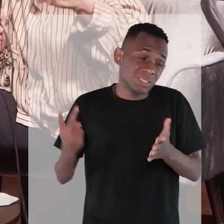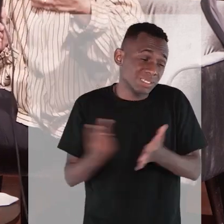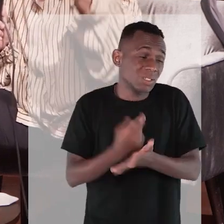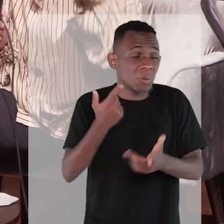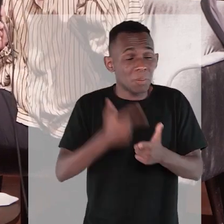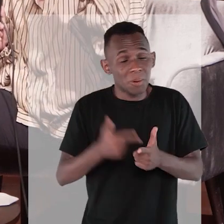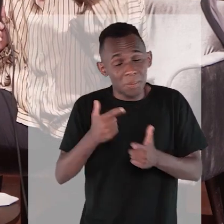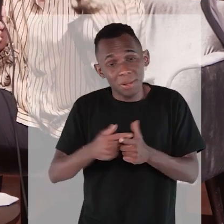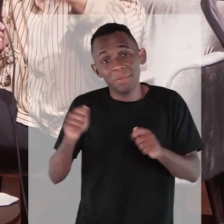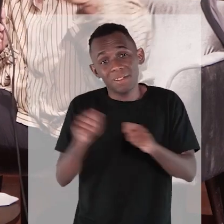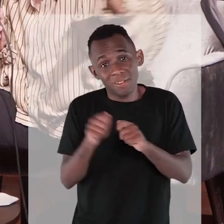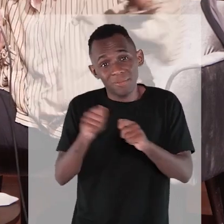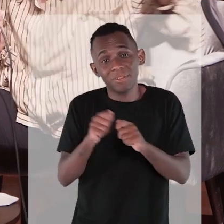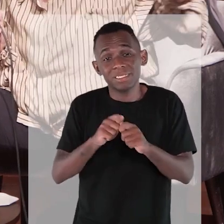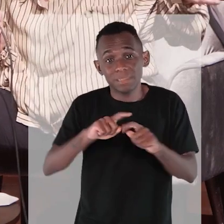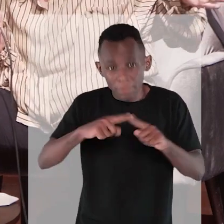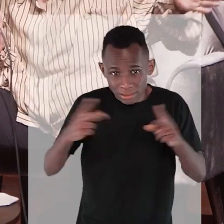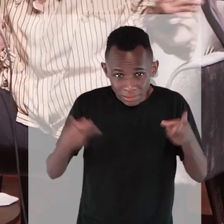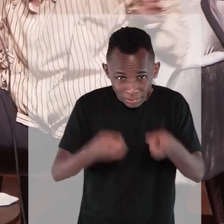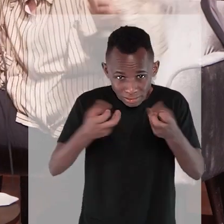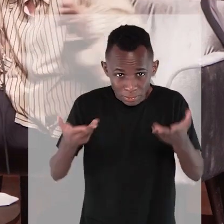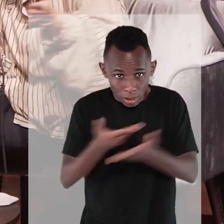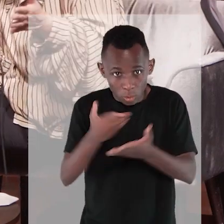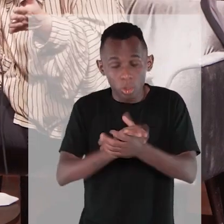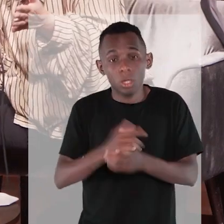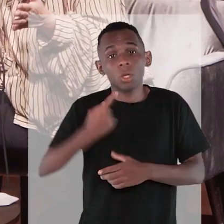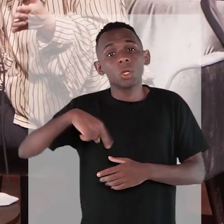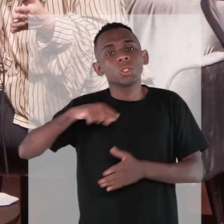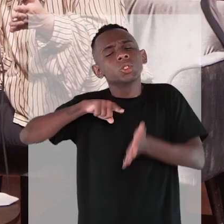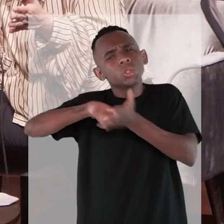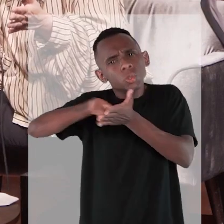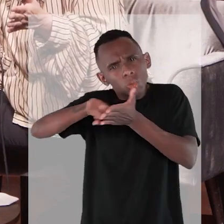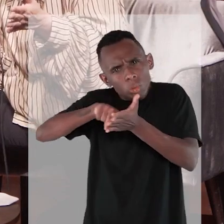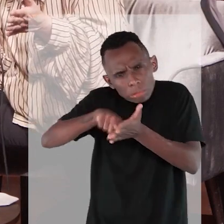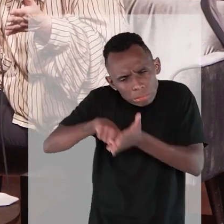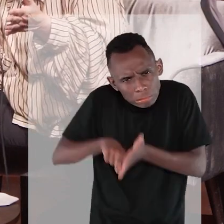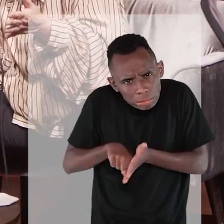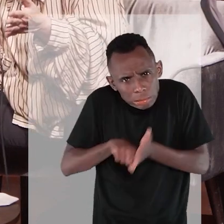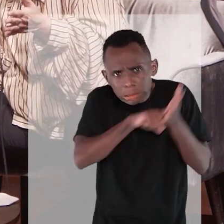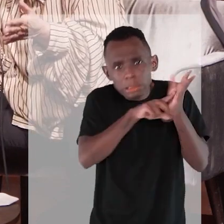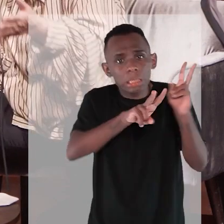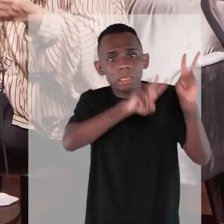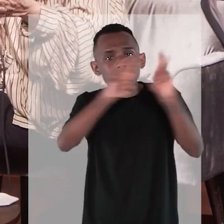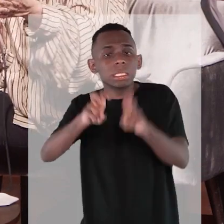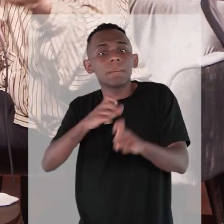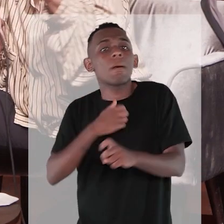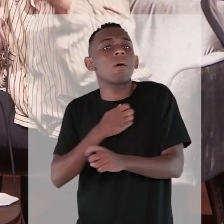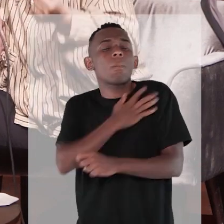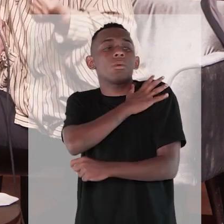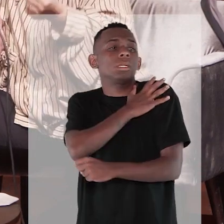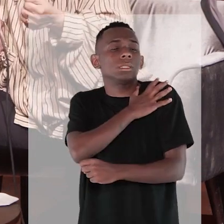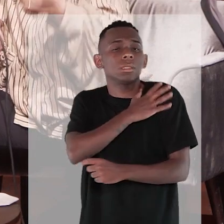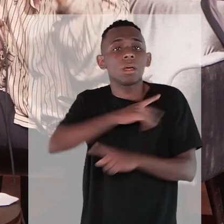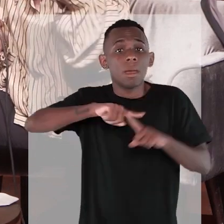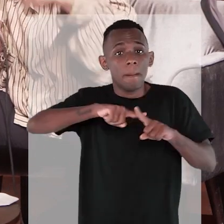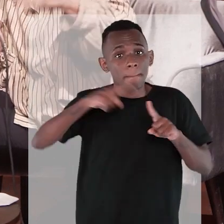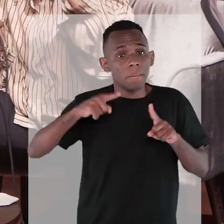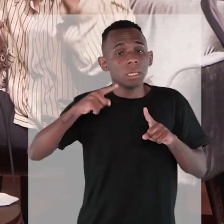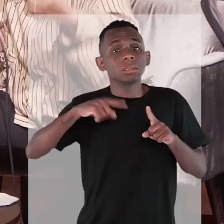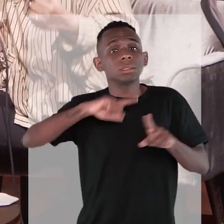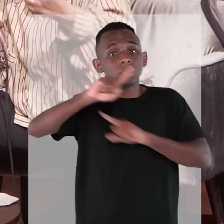agora, né? Que foi, nós estudamos muito os militares em função da ditadura militar. Quando veio